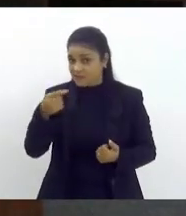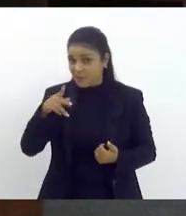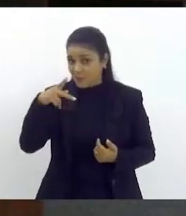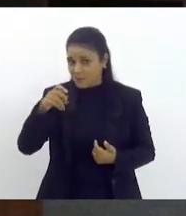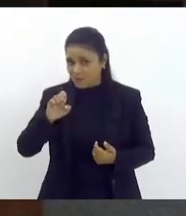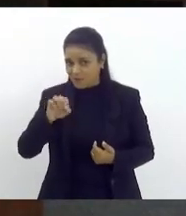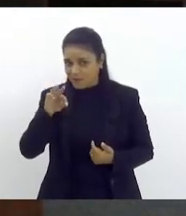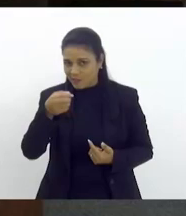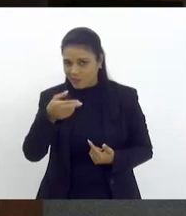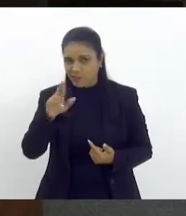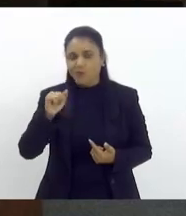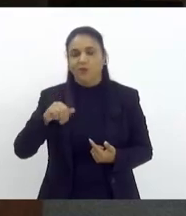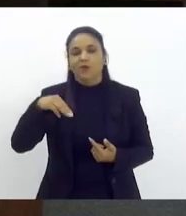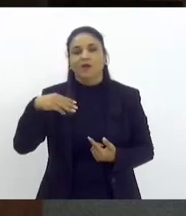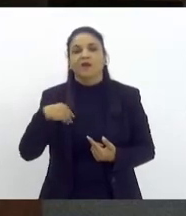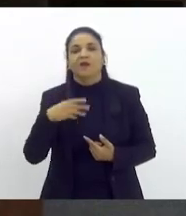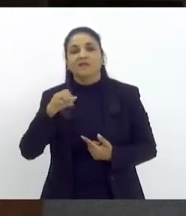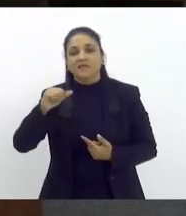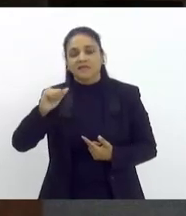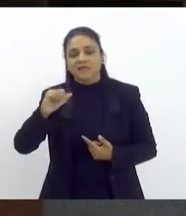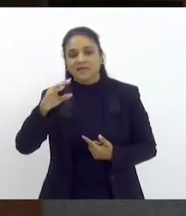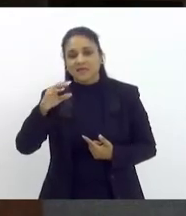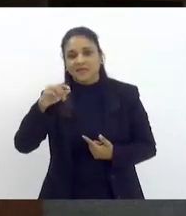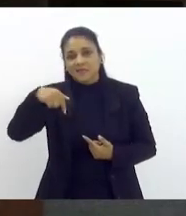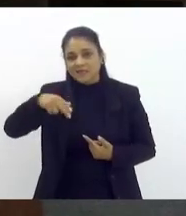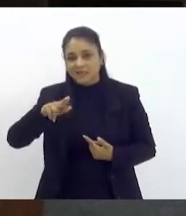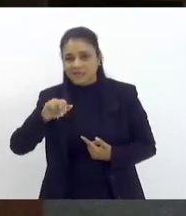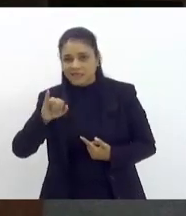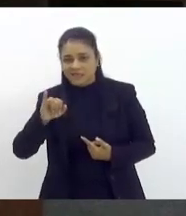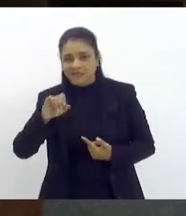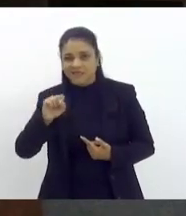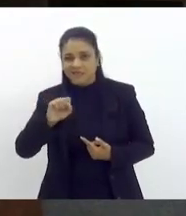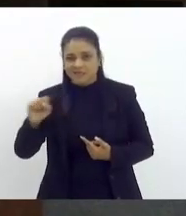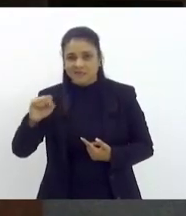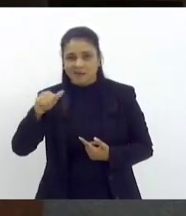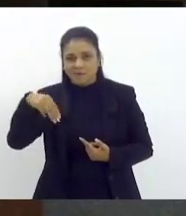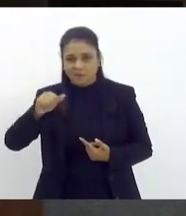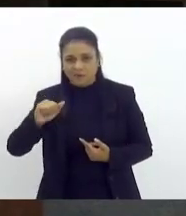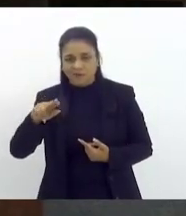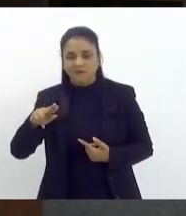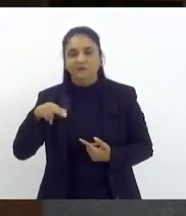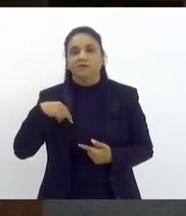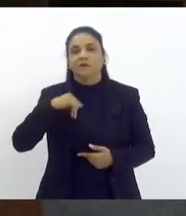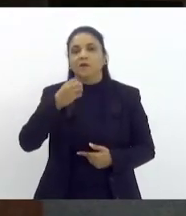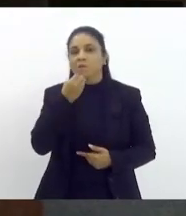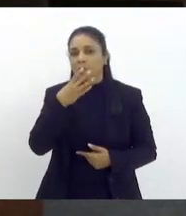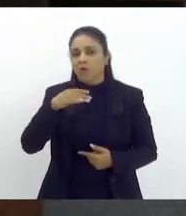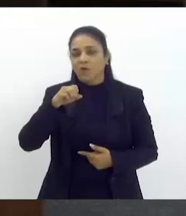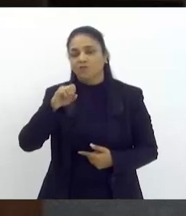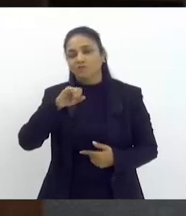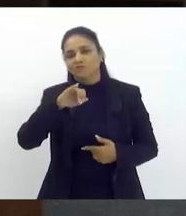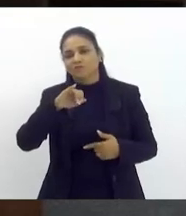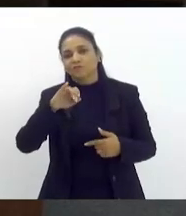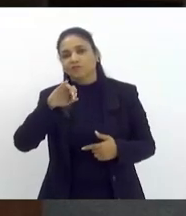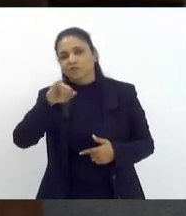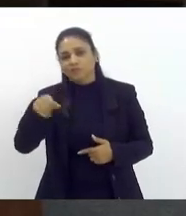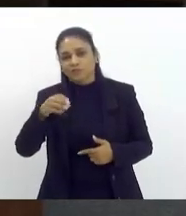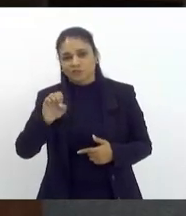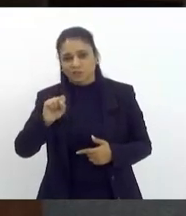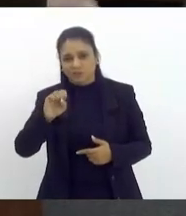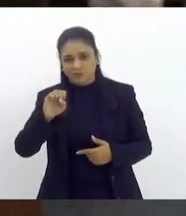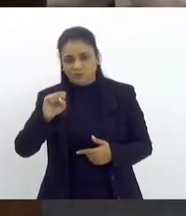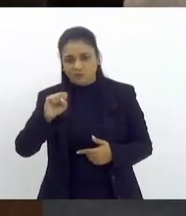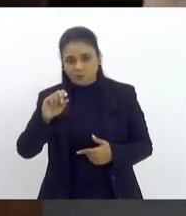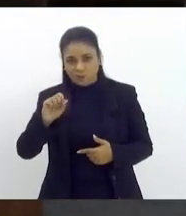é Cardoso Moreira Quissamã Aperibé Bom Jesus da abapoana e Italva Miracema